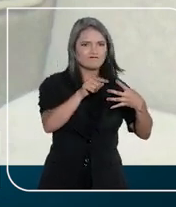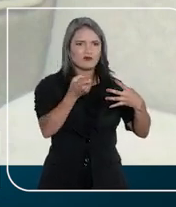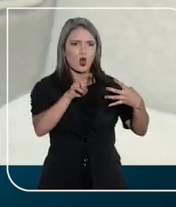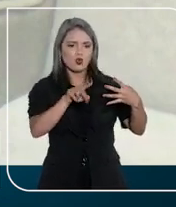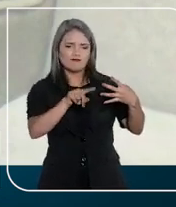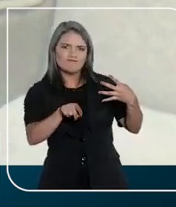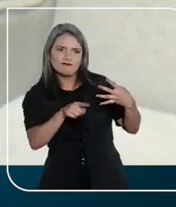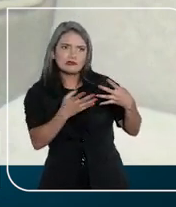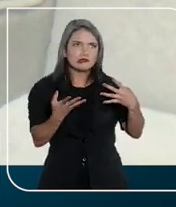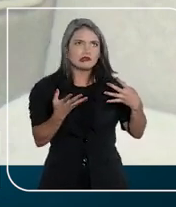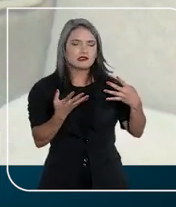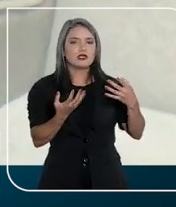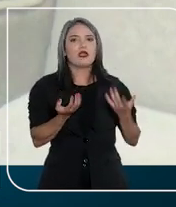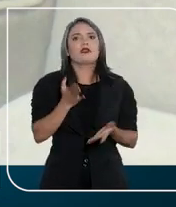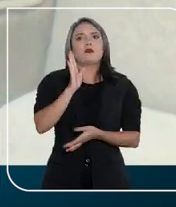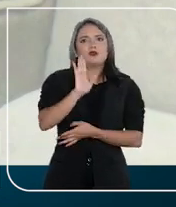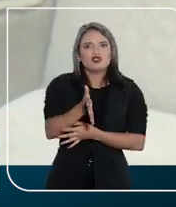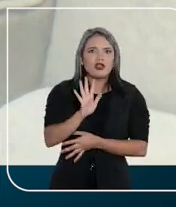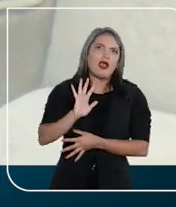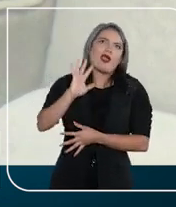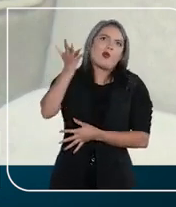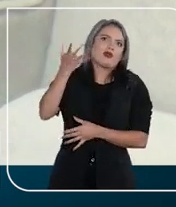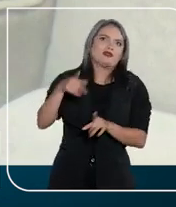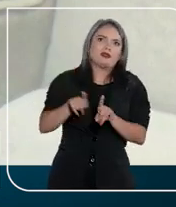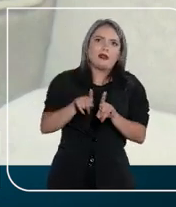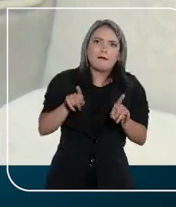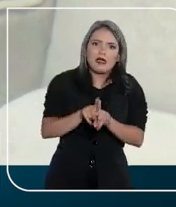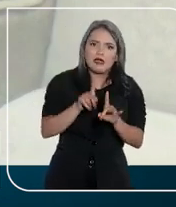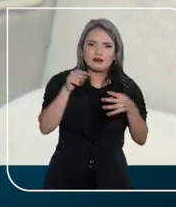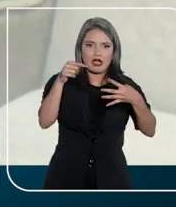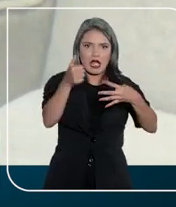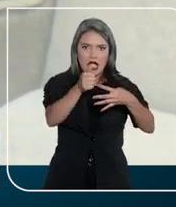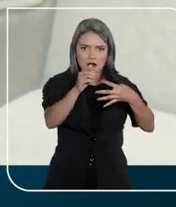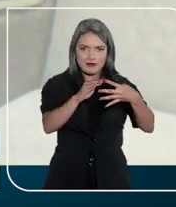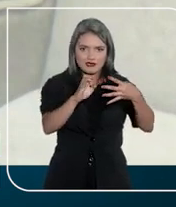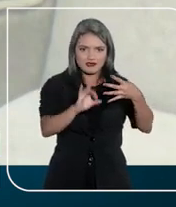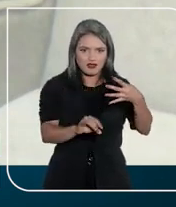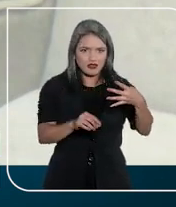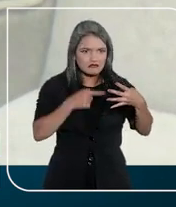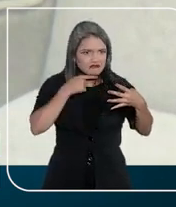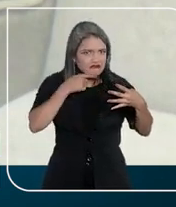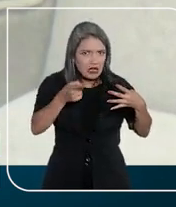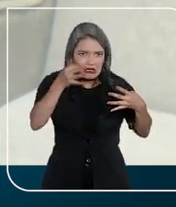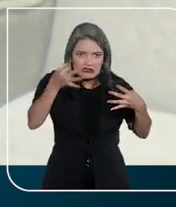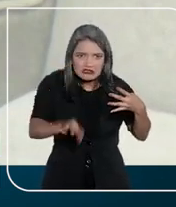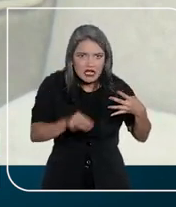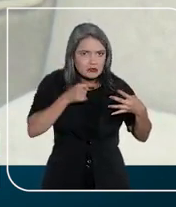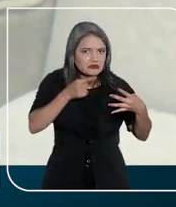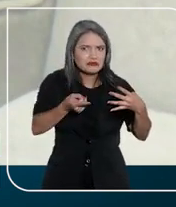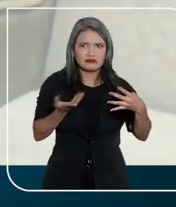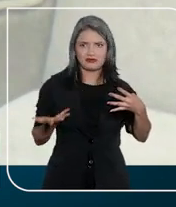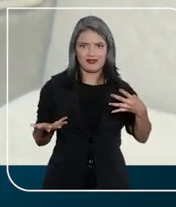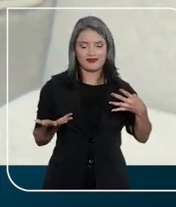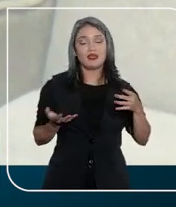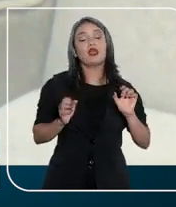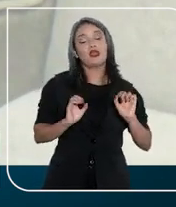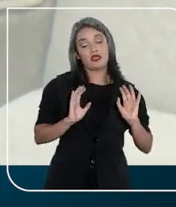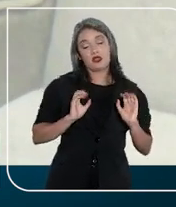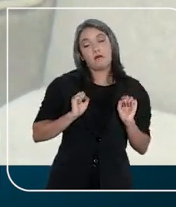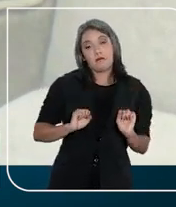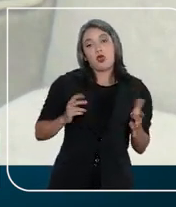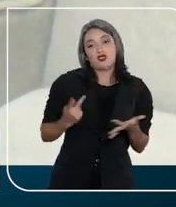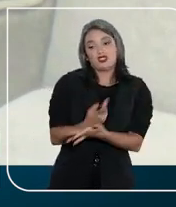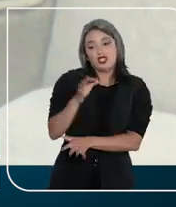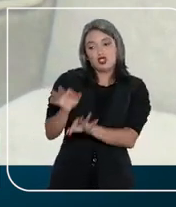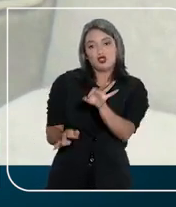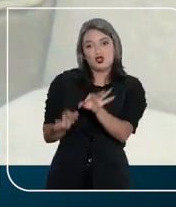nenhuma resposta correta. Então, é evidentemente que isso pode e deve ser levado ao questionamento judicial. A administração pública, na verdade, já